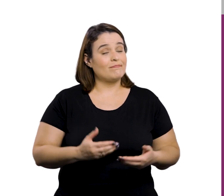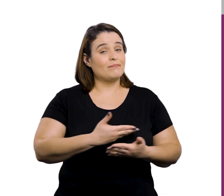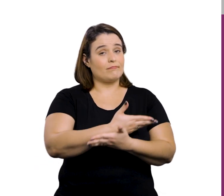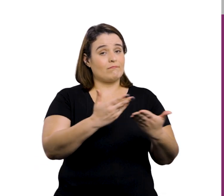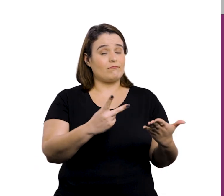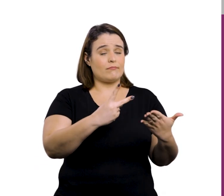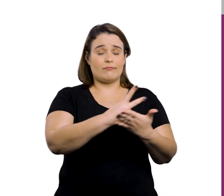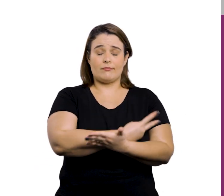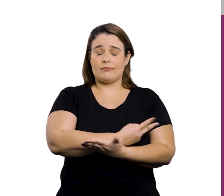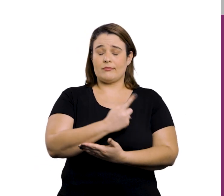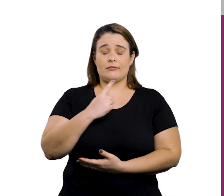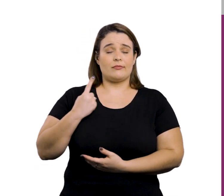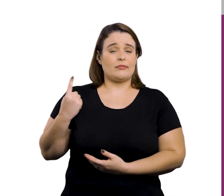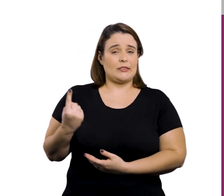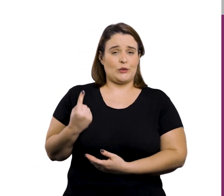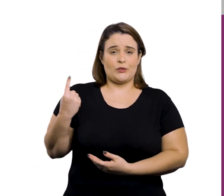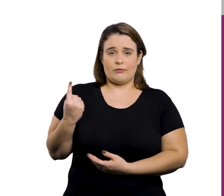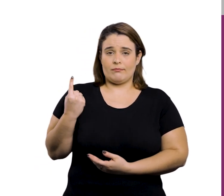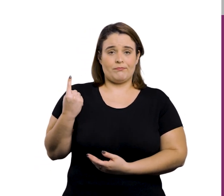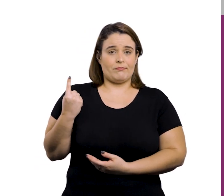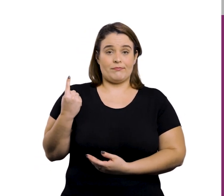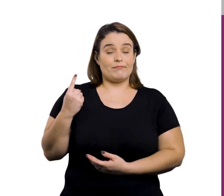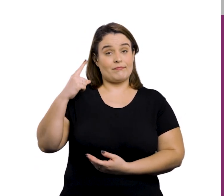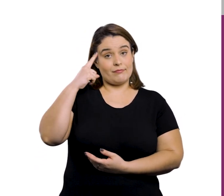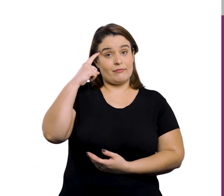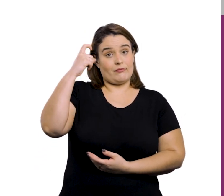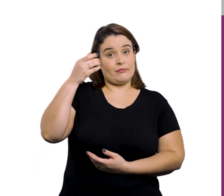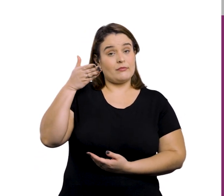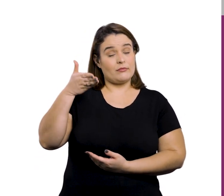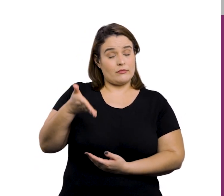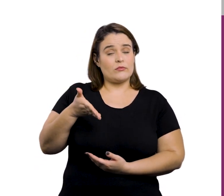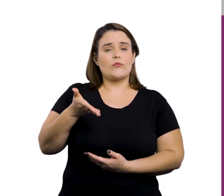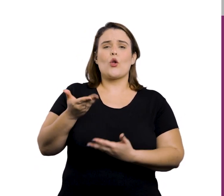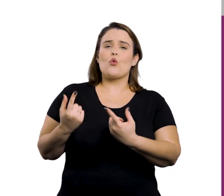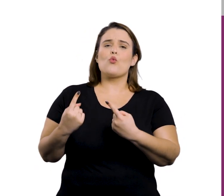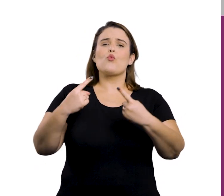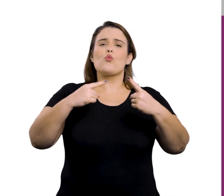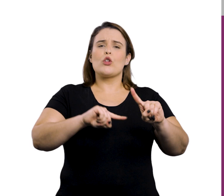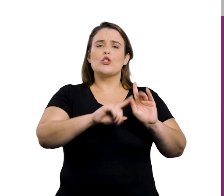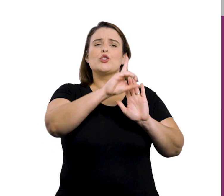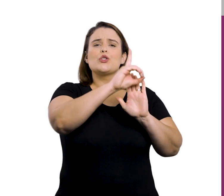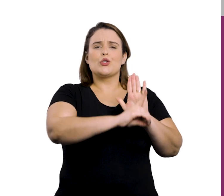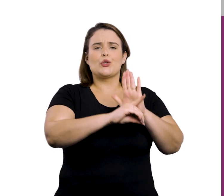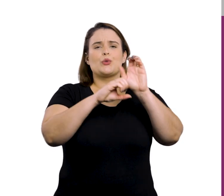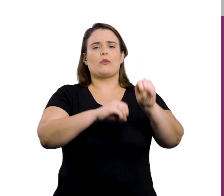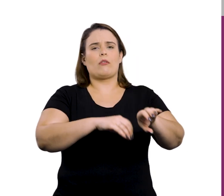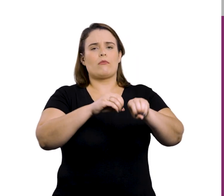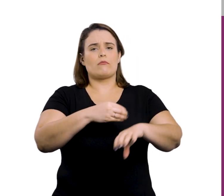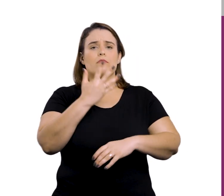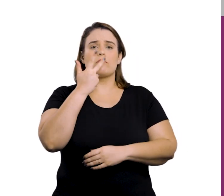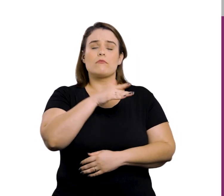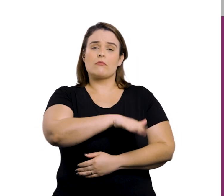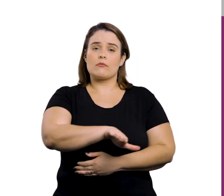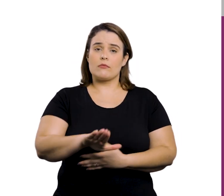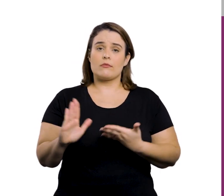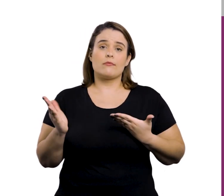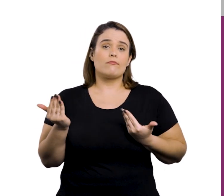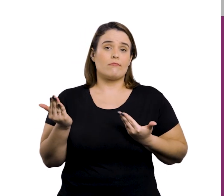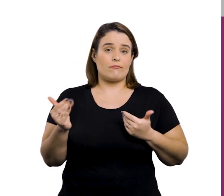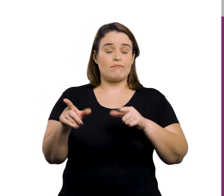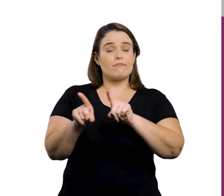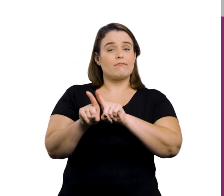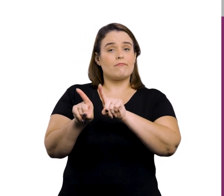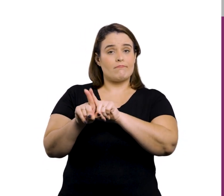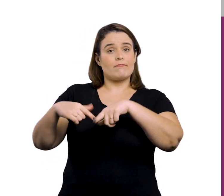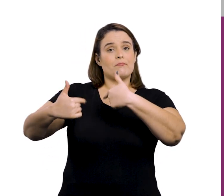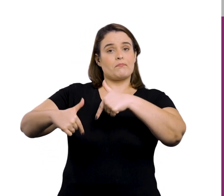Esses casos não são isolados. Ideias como essas são diretamente contrárias ao direito à educação de crianças, adolescentes